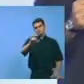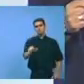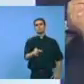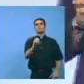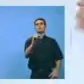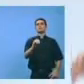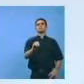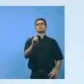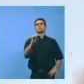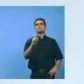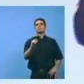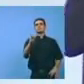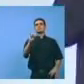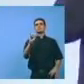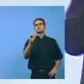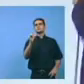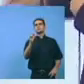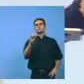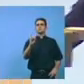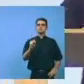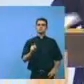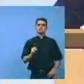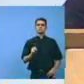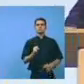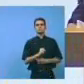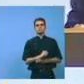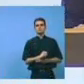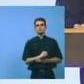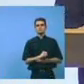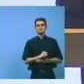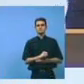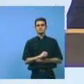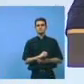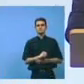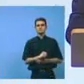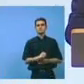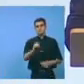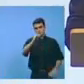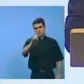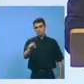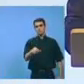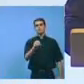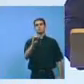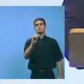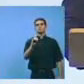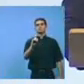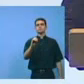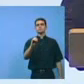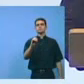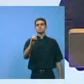era um menino de 8 anos de idade, se eu não estiver enganado, quero olhar para não falar bobagem para vocês.